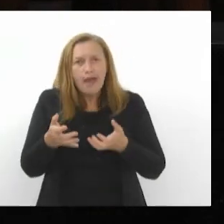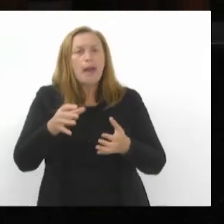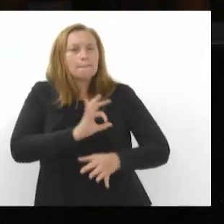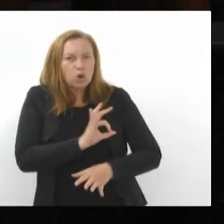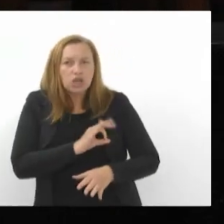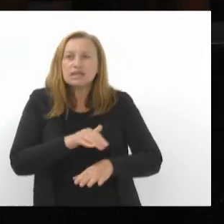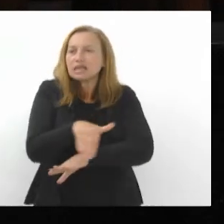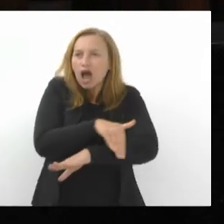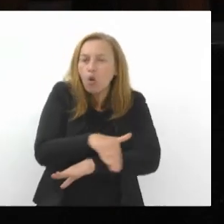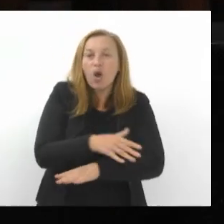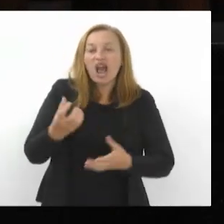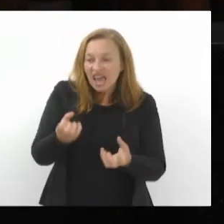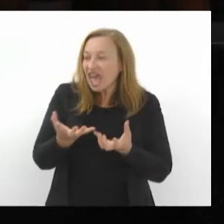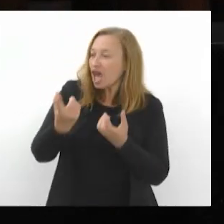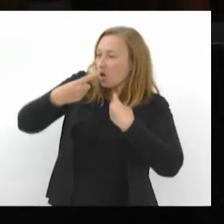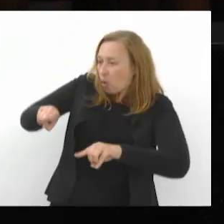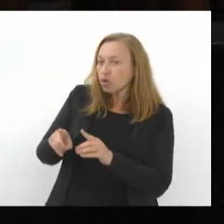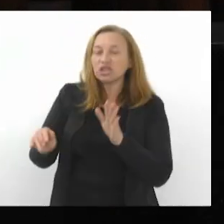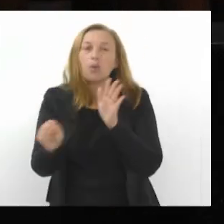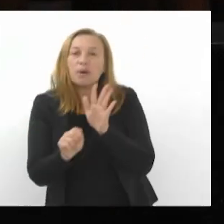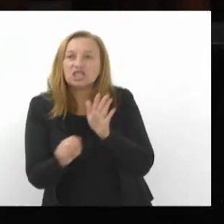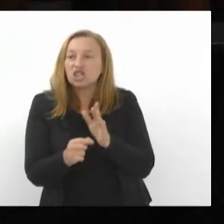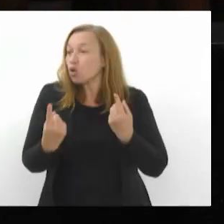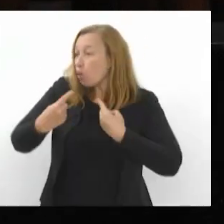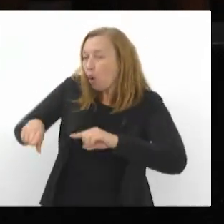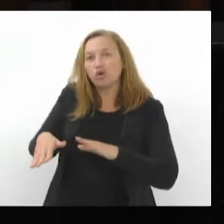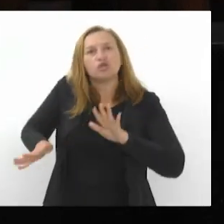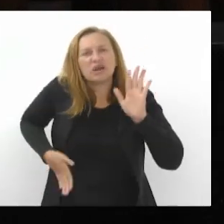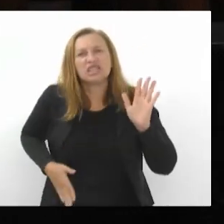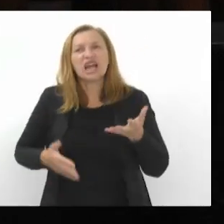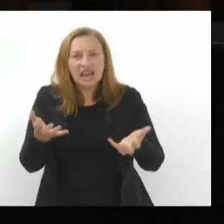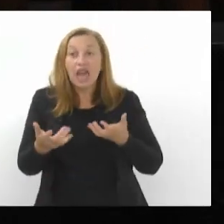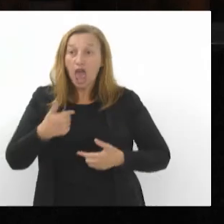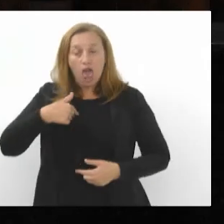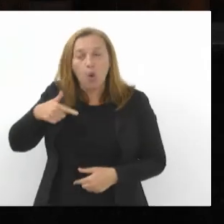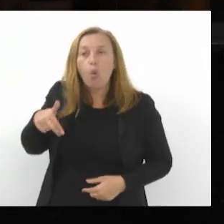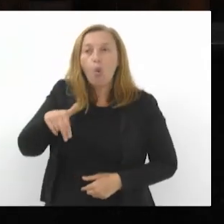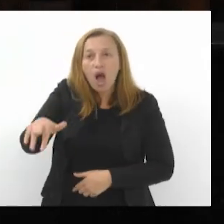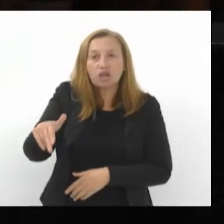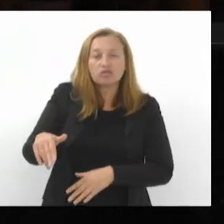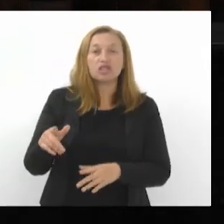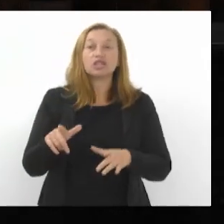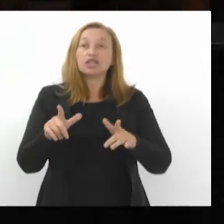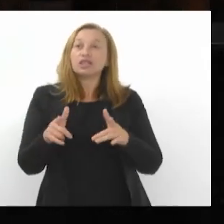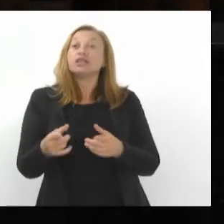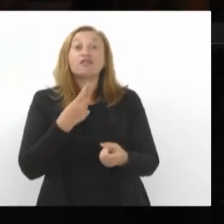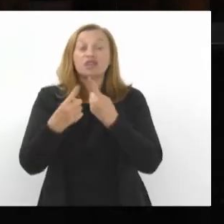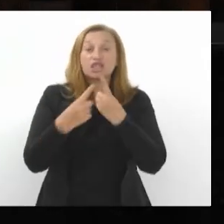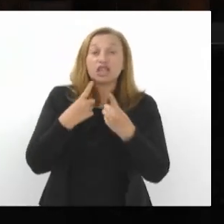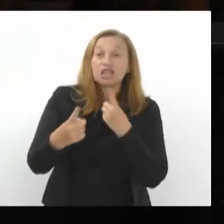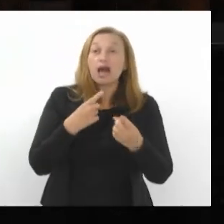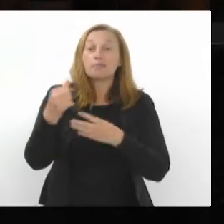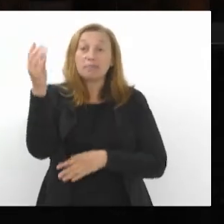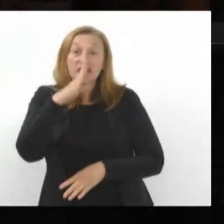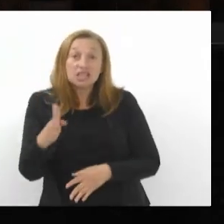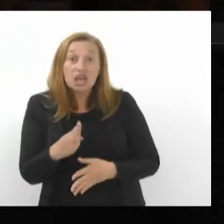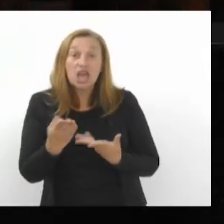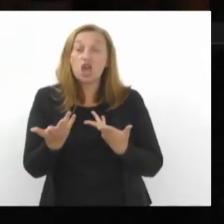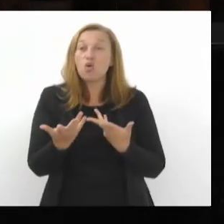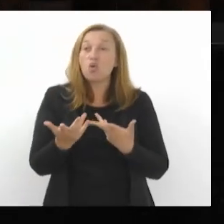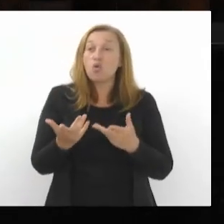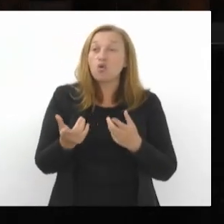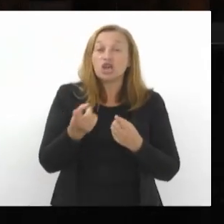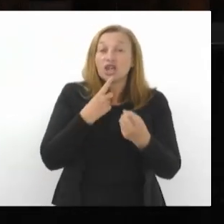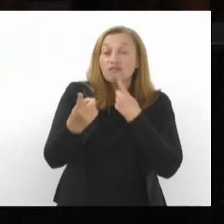ela quer combate ao tráfico, ela quer combate à marginalidade. Porque eu ando na Avenida Brasil, na linha amarela, na linha vermelha, ando em todas as